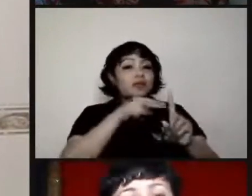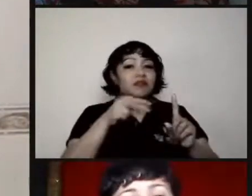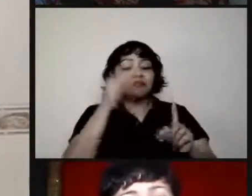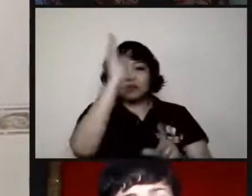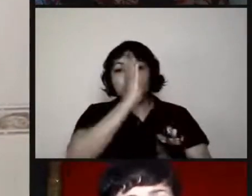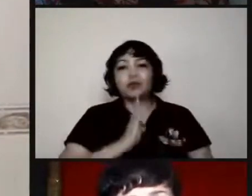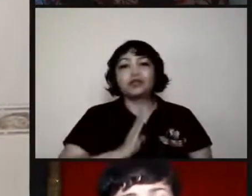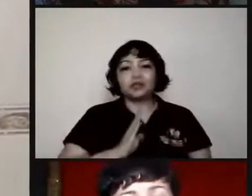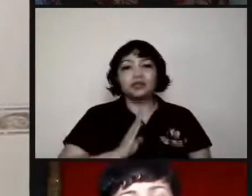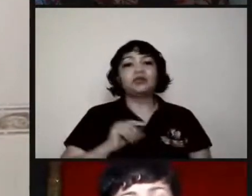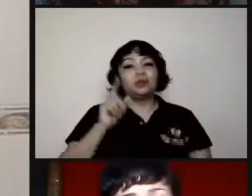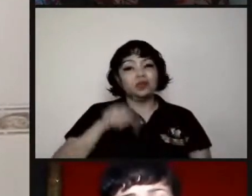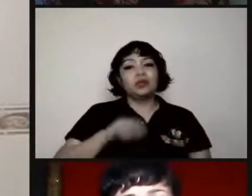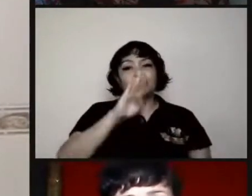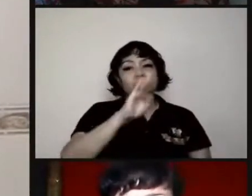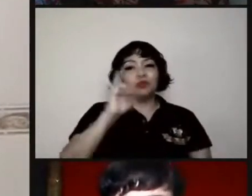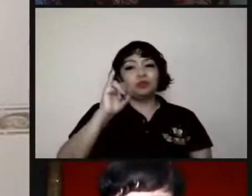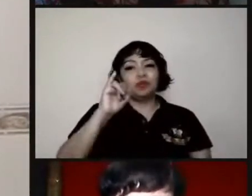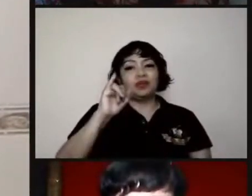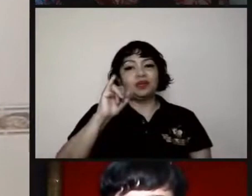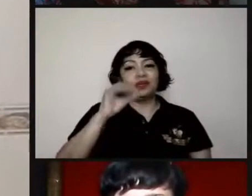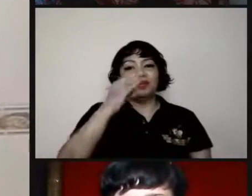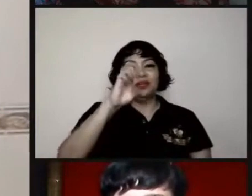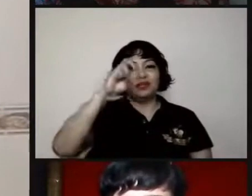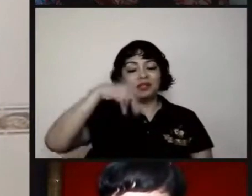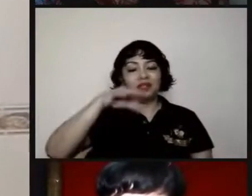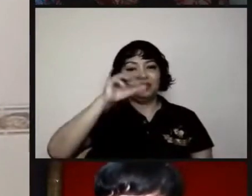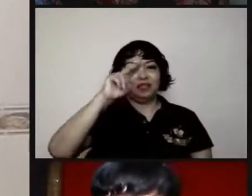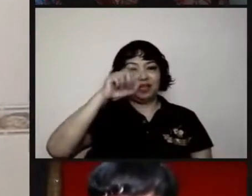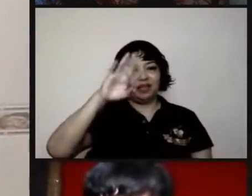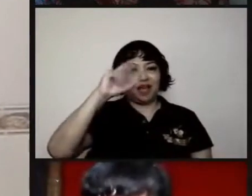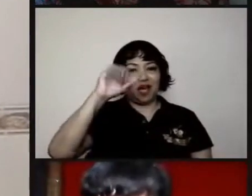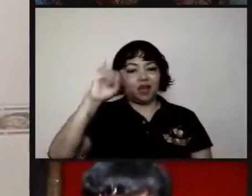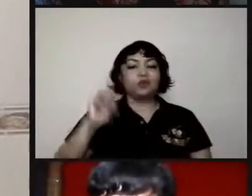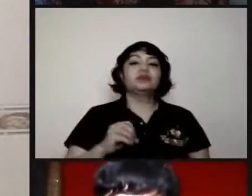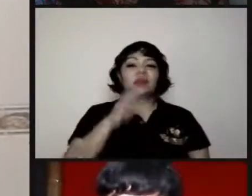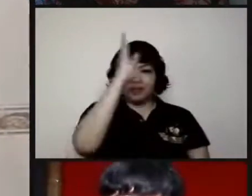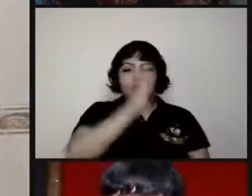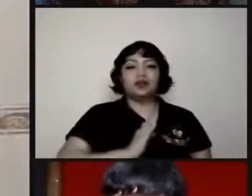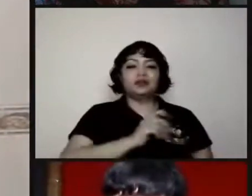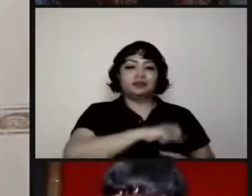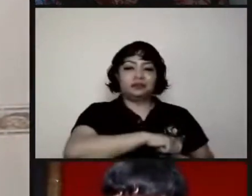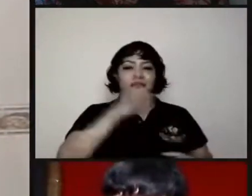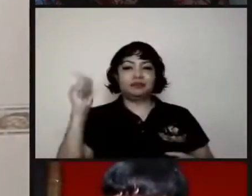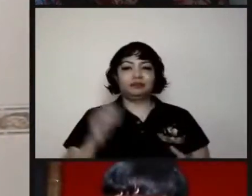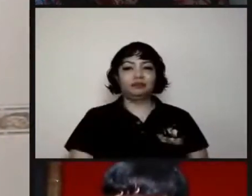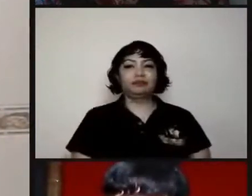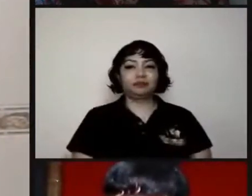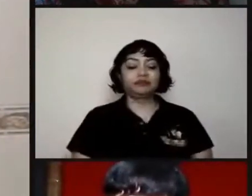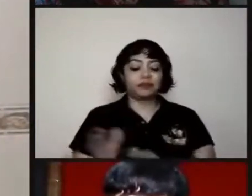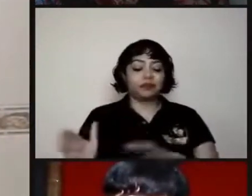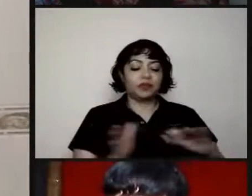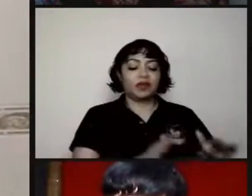bicentenário da independência. Sim. Com certeza. O João Cabral aqui coloca que seria importante falar sobre José Bonifácio,